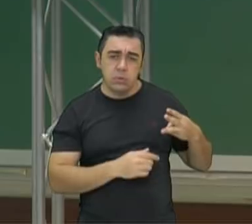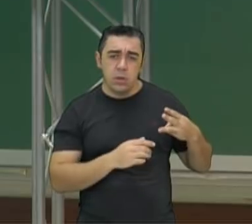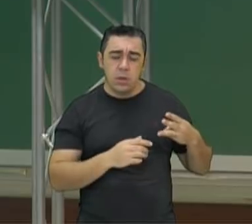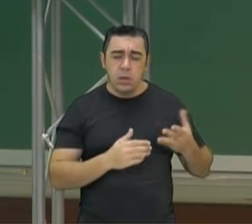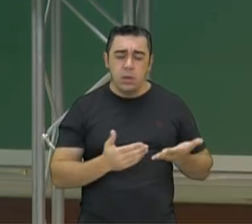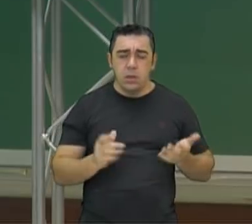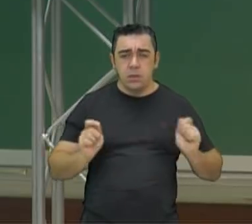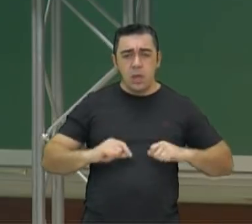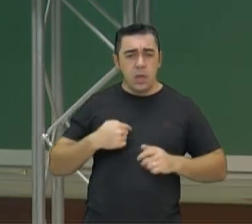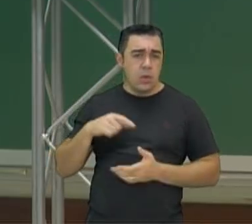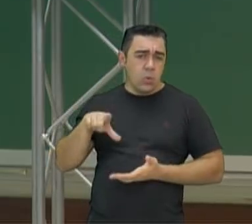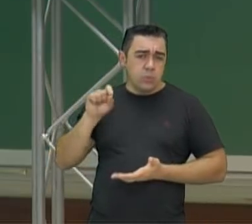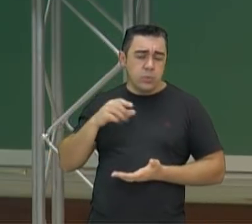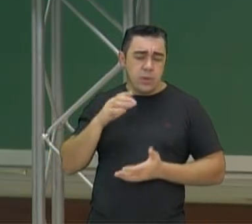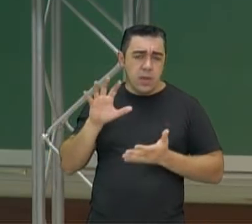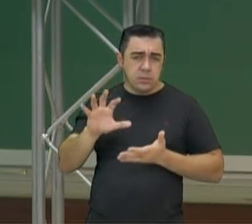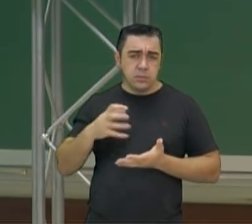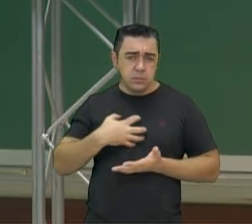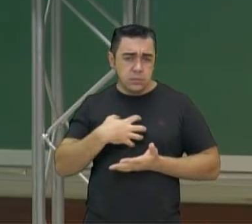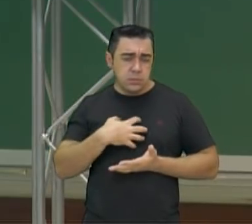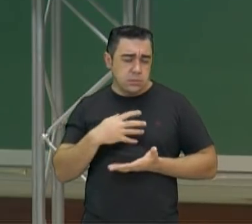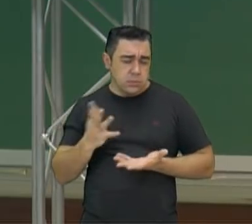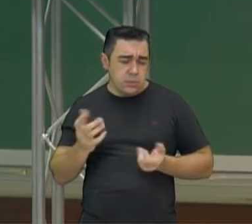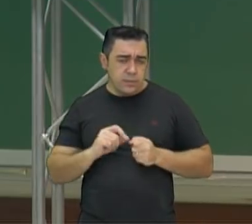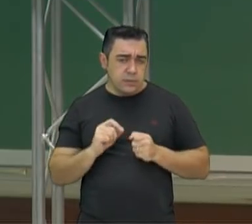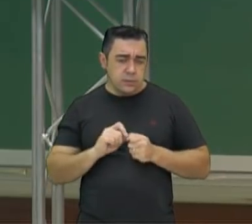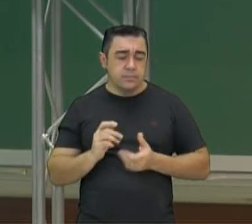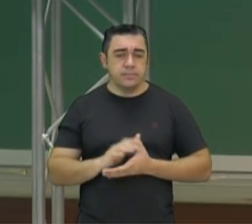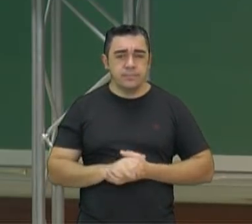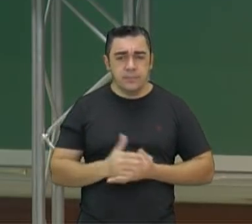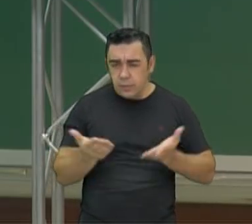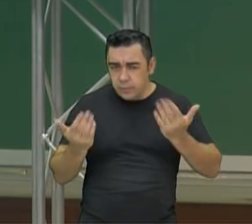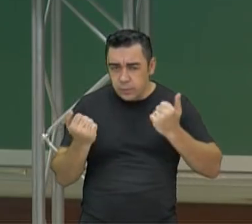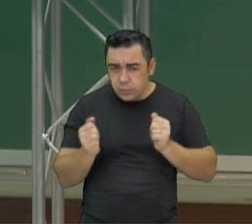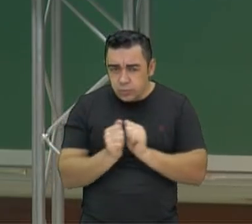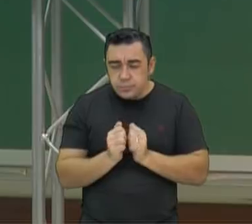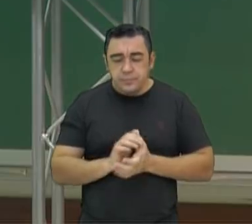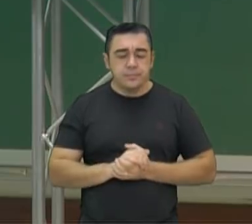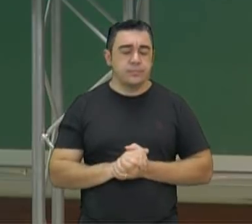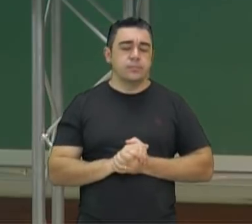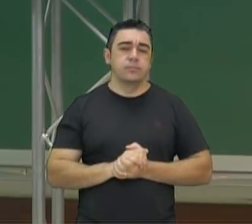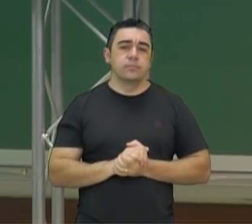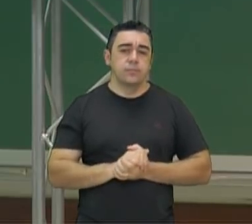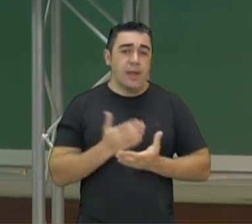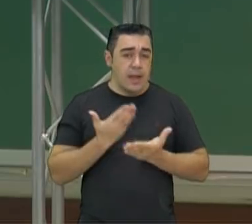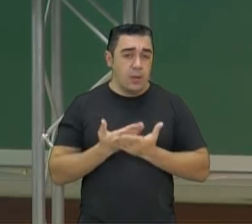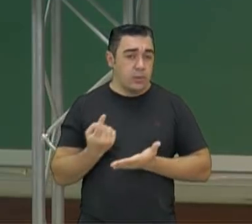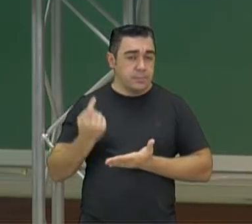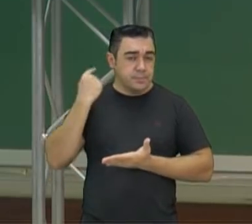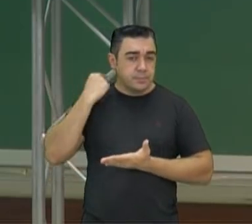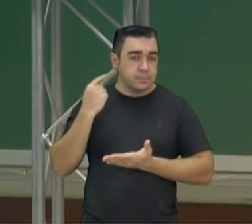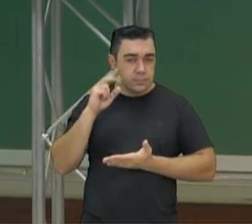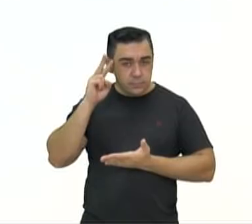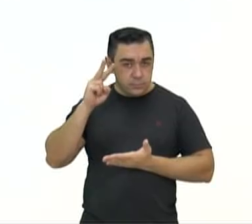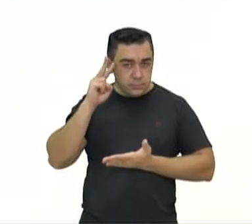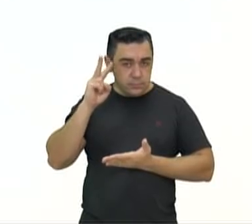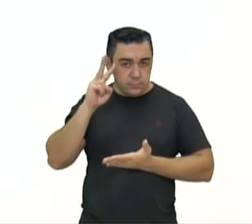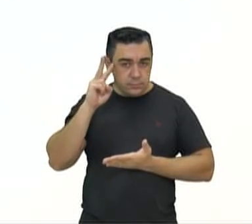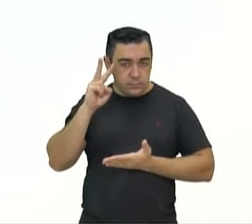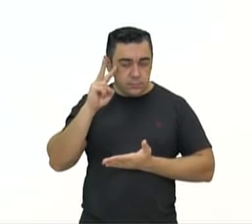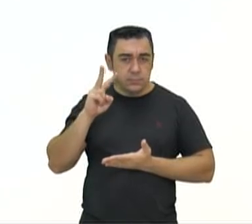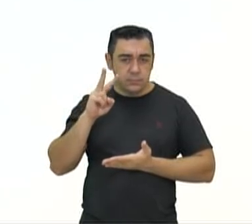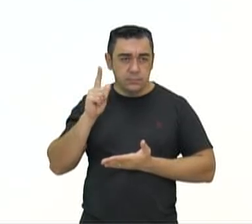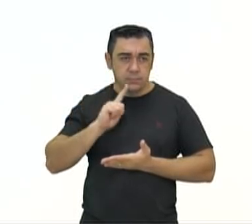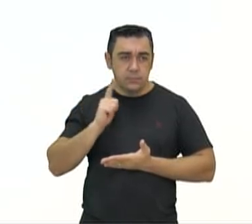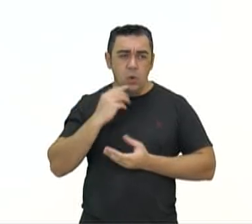por essa forma de ser. Tudo bem? Vamos lá, então. Retomando a aula anterior, lembra? Relevo da